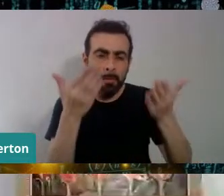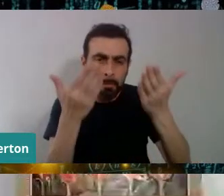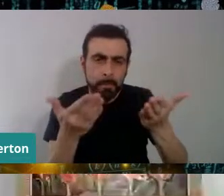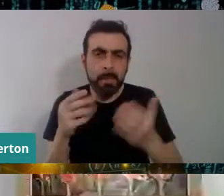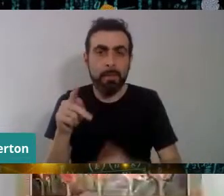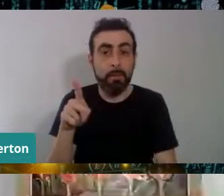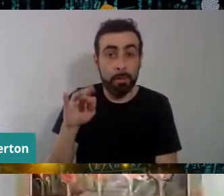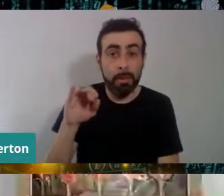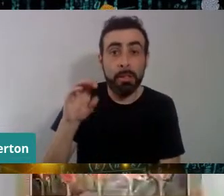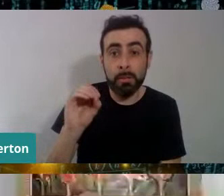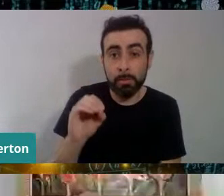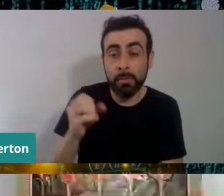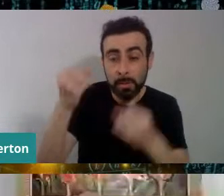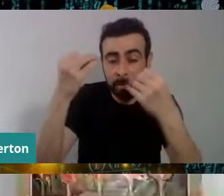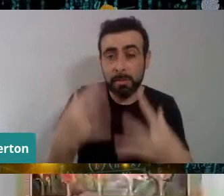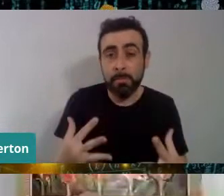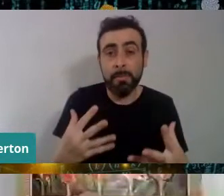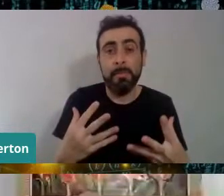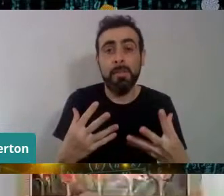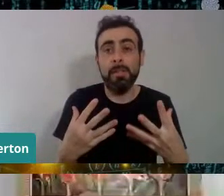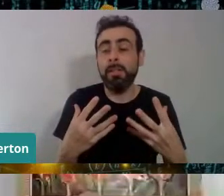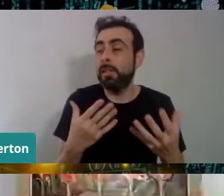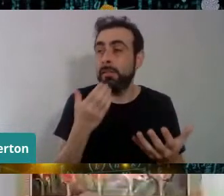pouco para nós, né, sobre